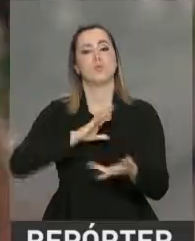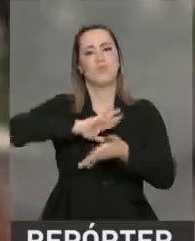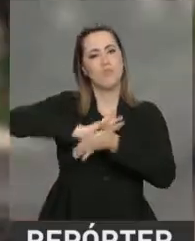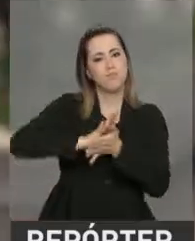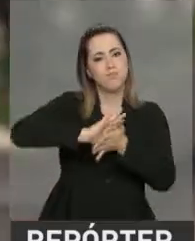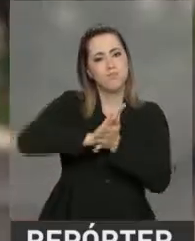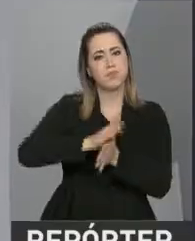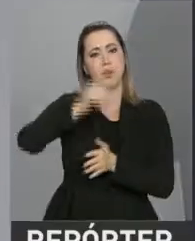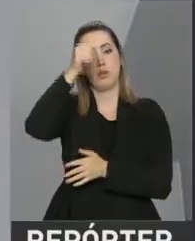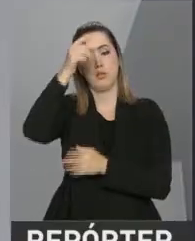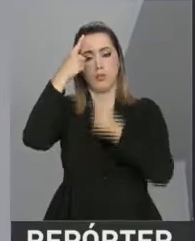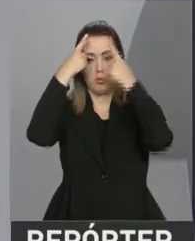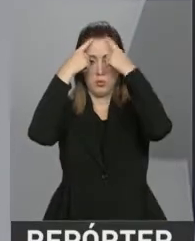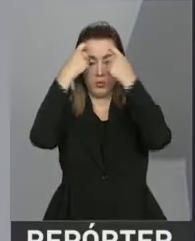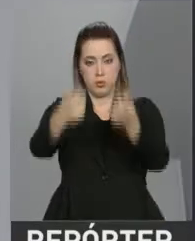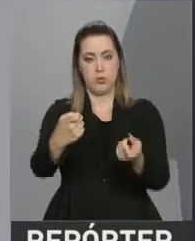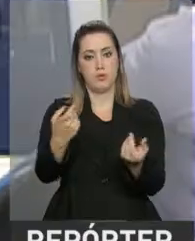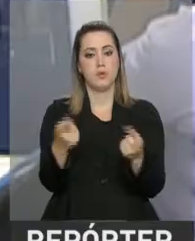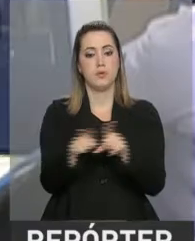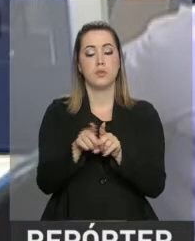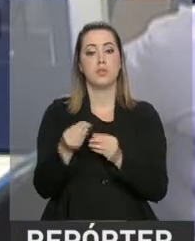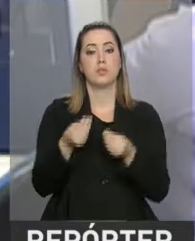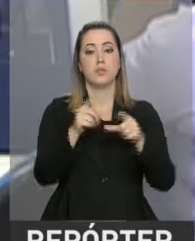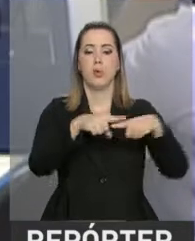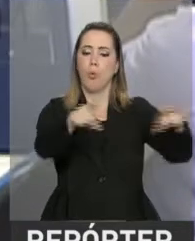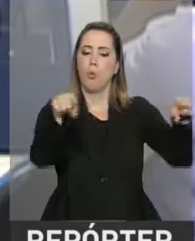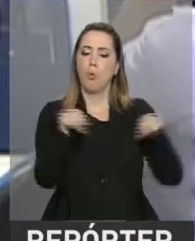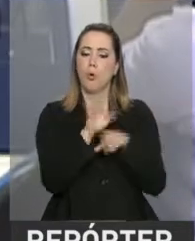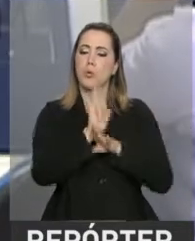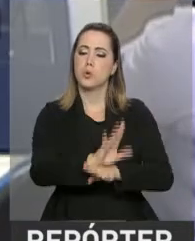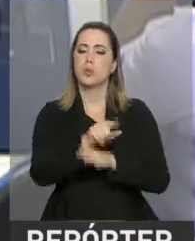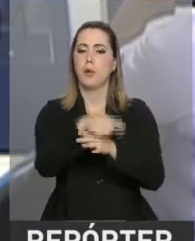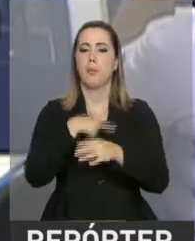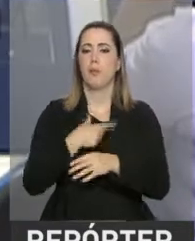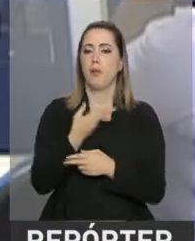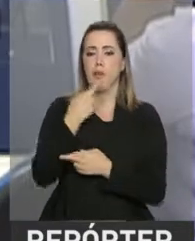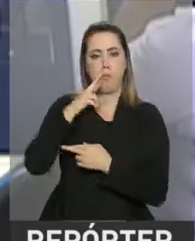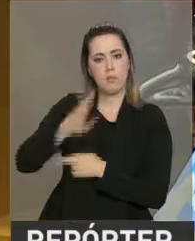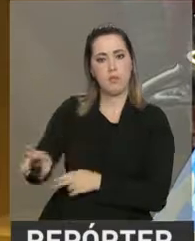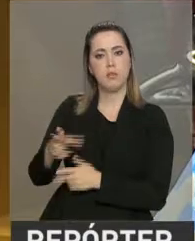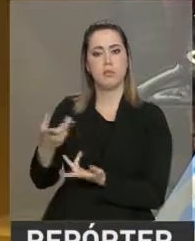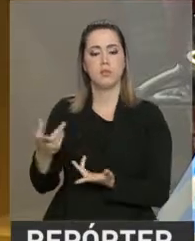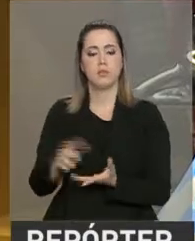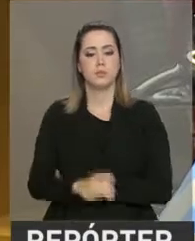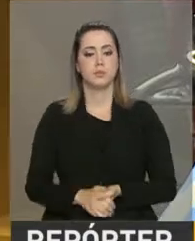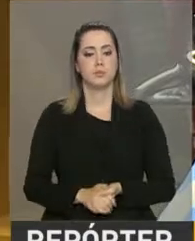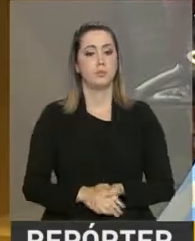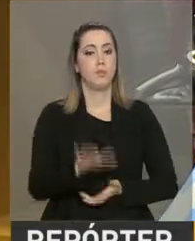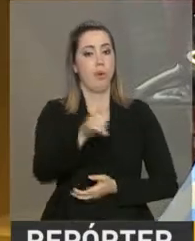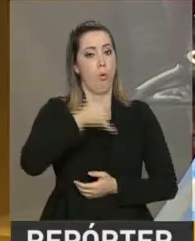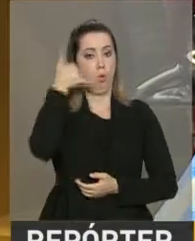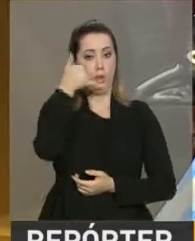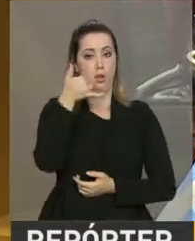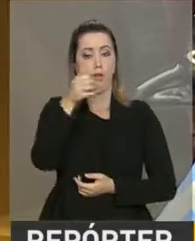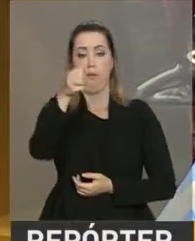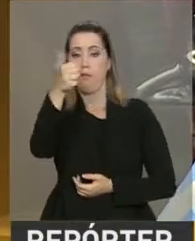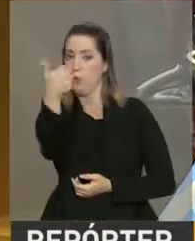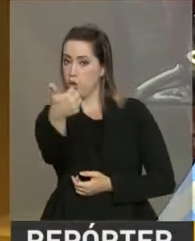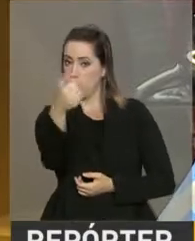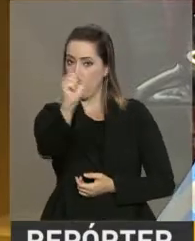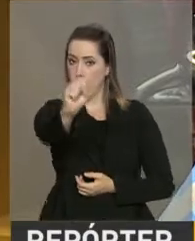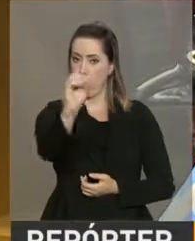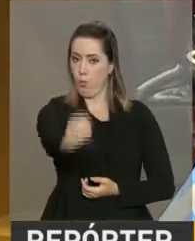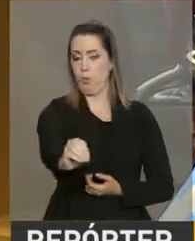disponibiliza para as mulheres uma rede de apoio que garante mais segurança na hora de fazer as denúncias o ligue 180 é um é um